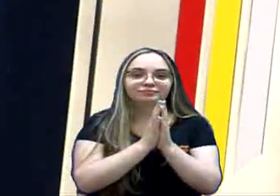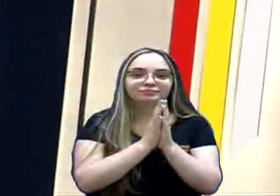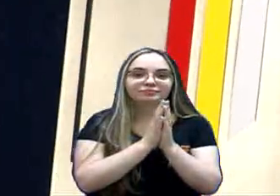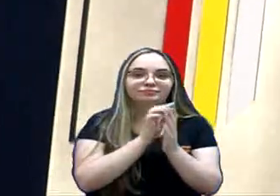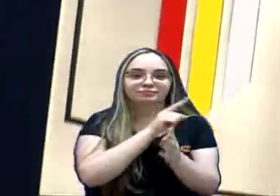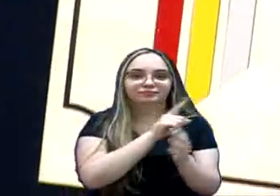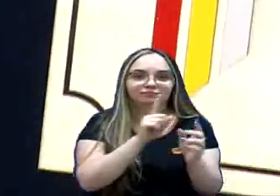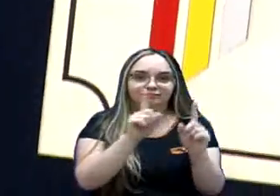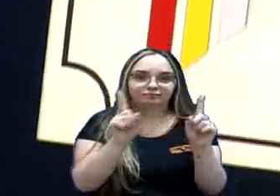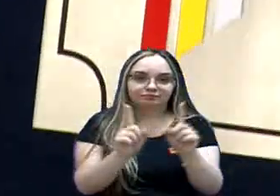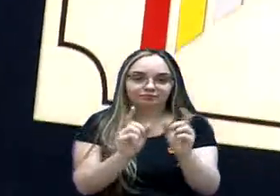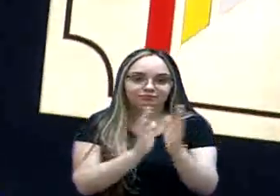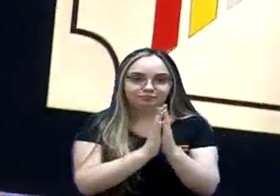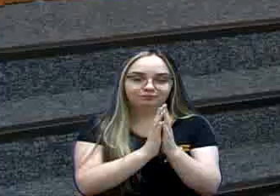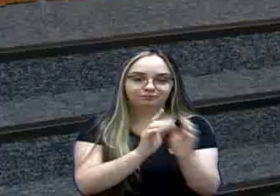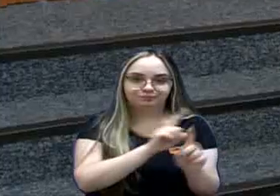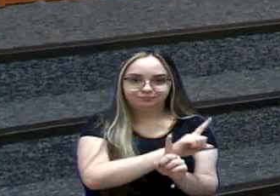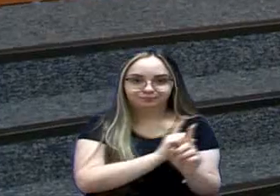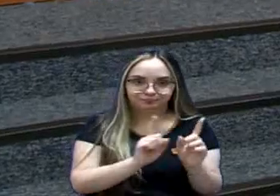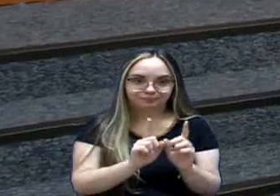senhora se posicione aqui, por favor,